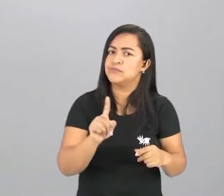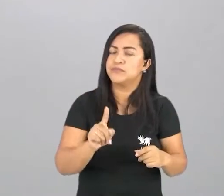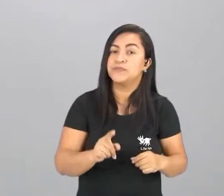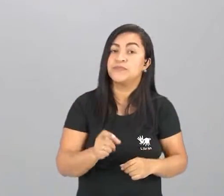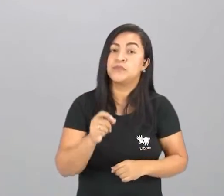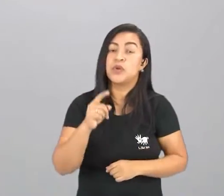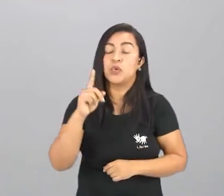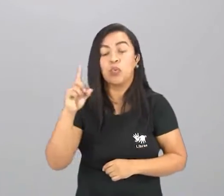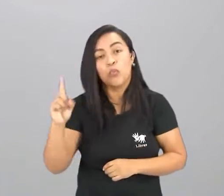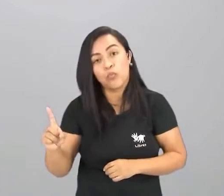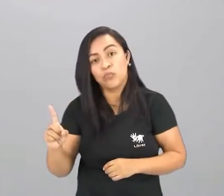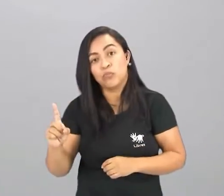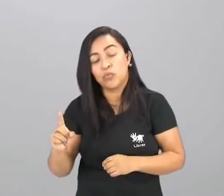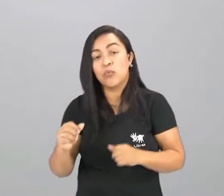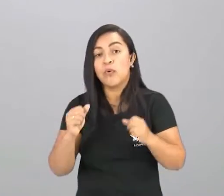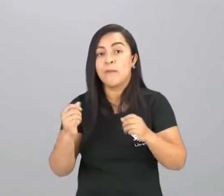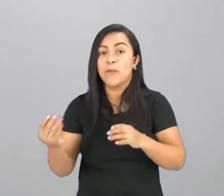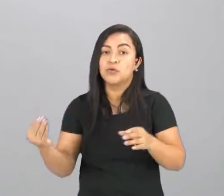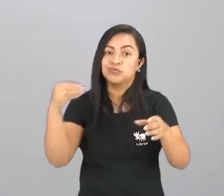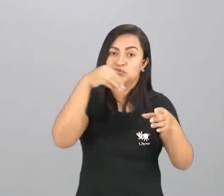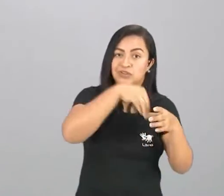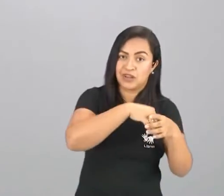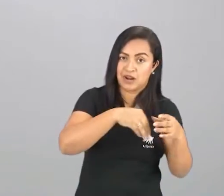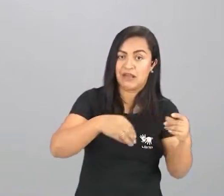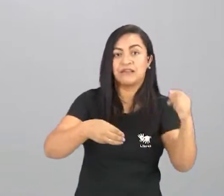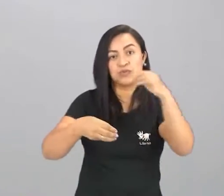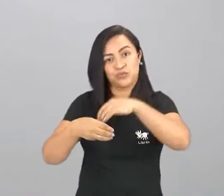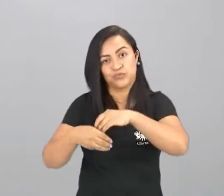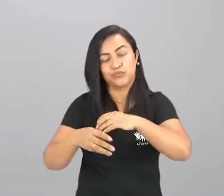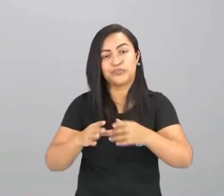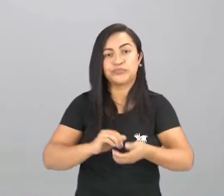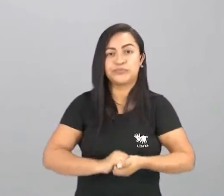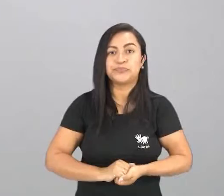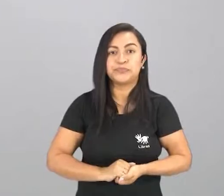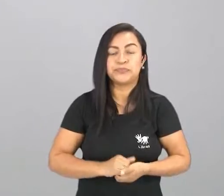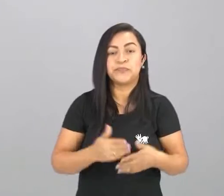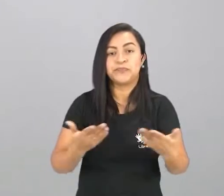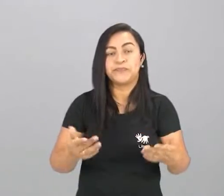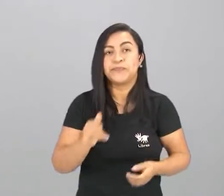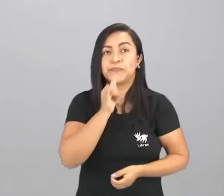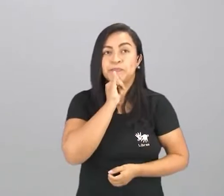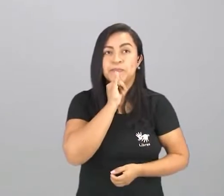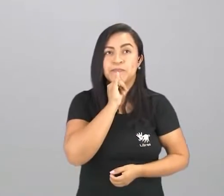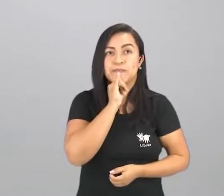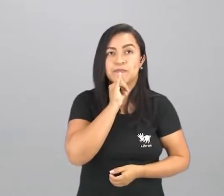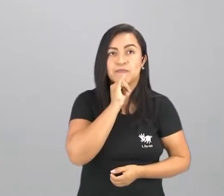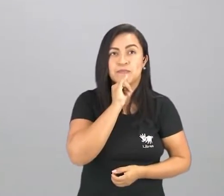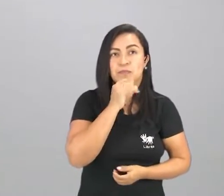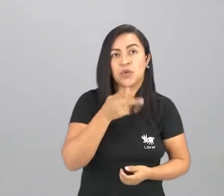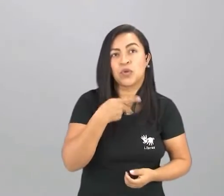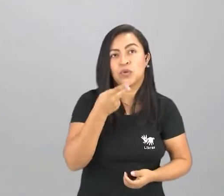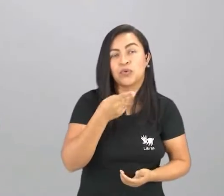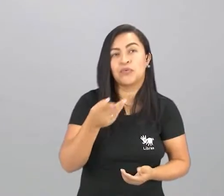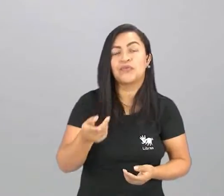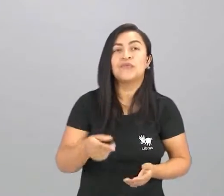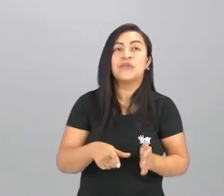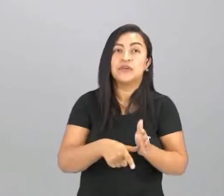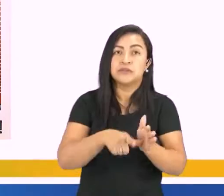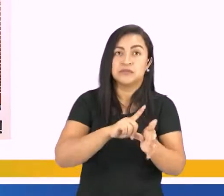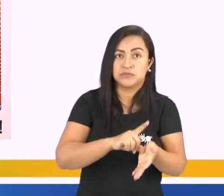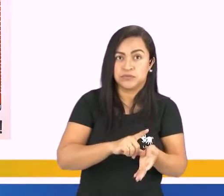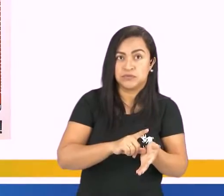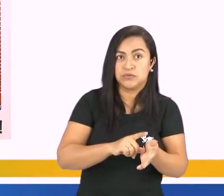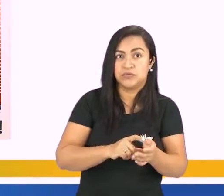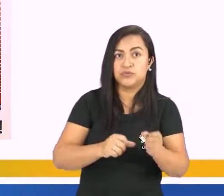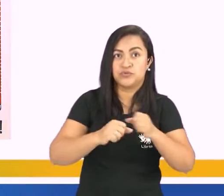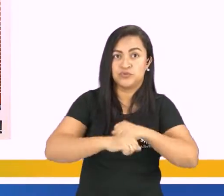pode estar trazendo o outro. Bom, temos aqui um exemplo. Como falamos antes de anúncios publicitários, aqui a